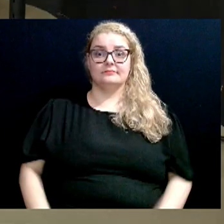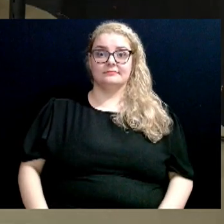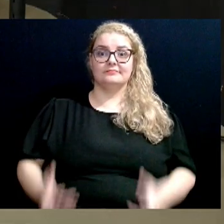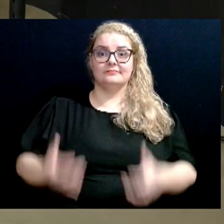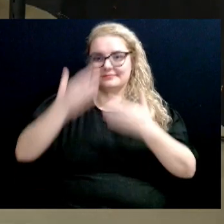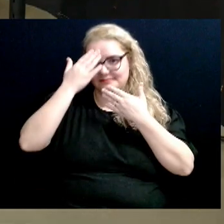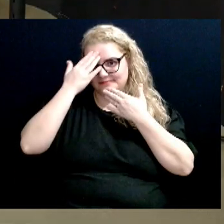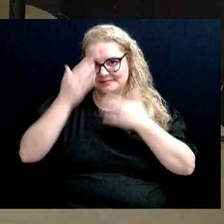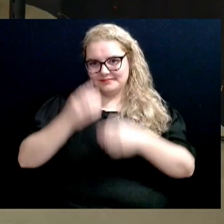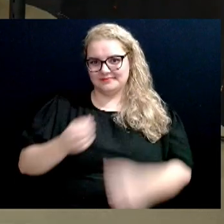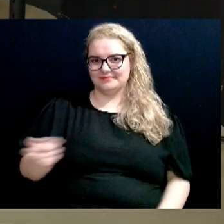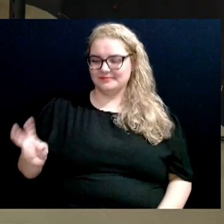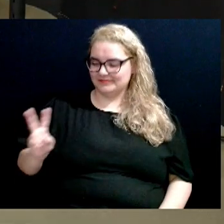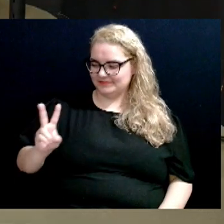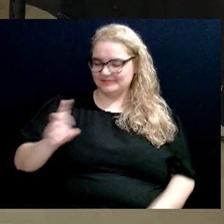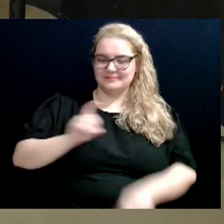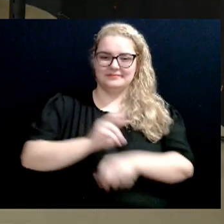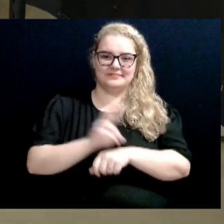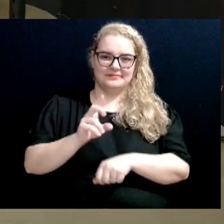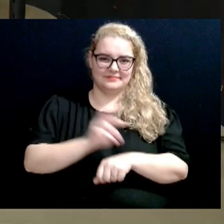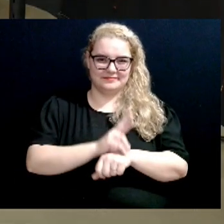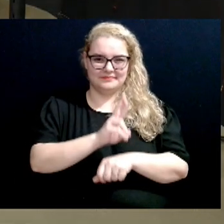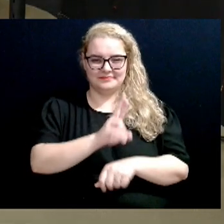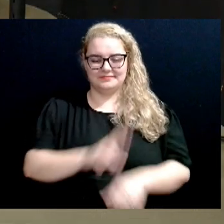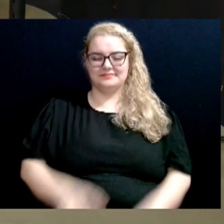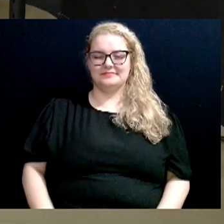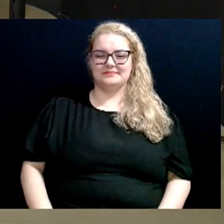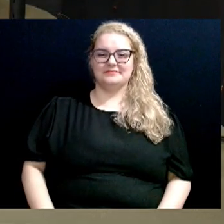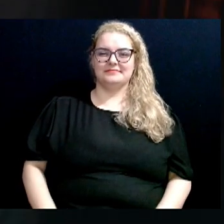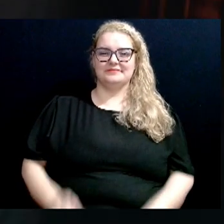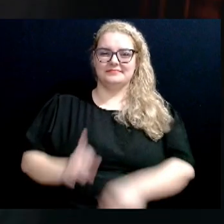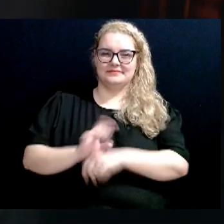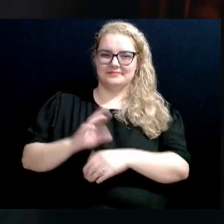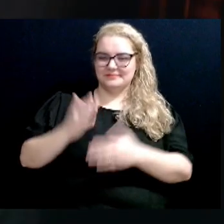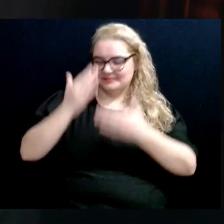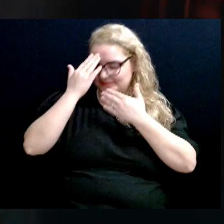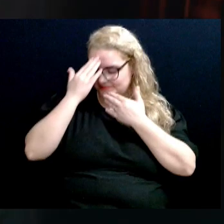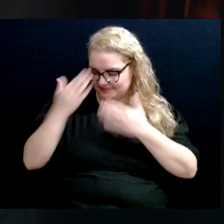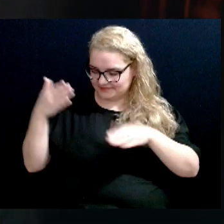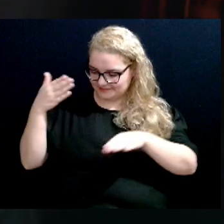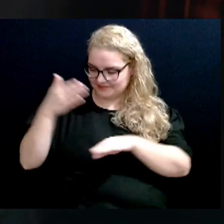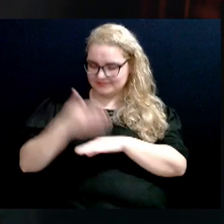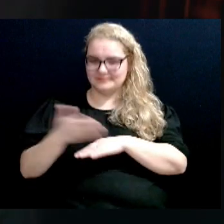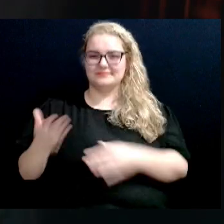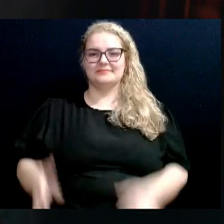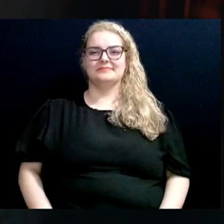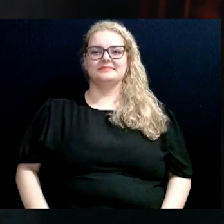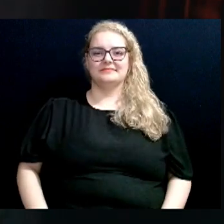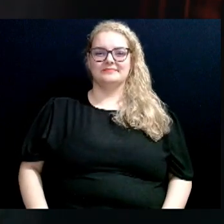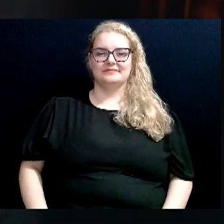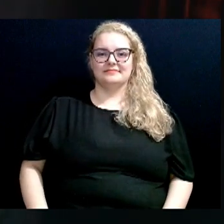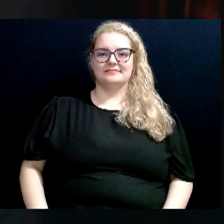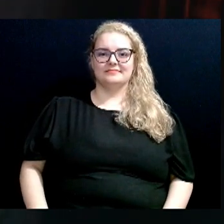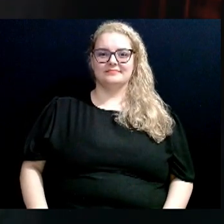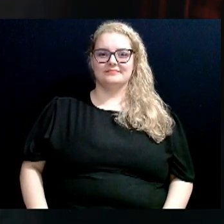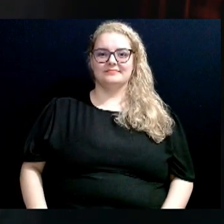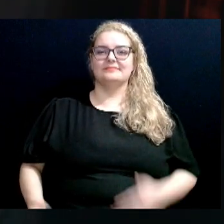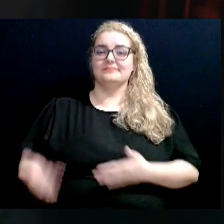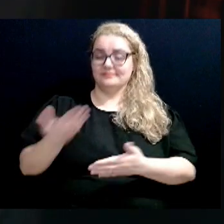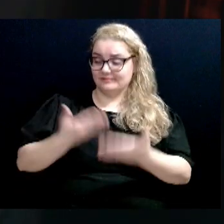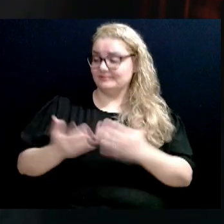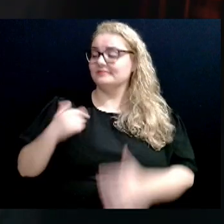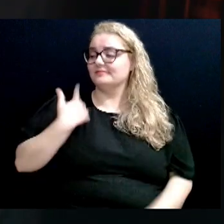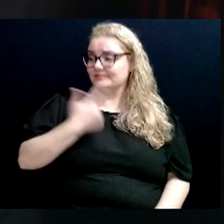nossos doutores, né? Doutor Vantuilde, muito obrigada pela sua participação, por compartilhar com a gente, né, um pouquinho da